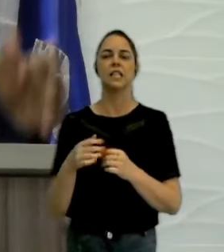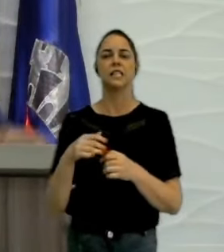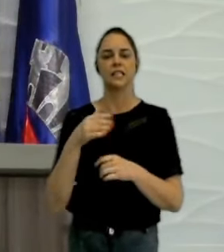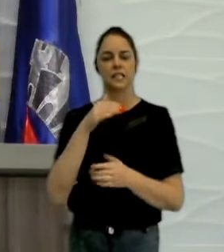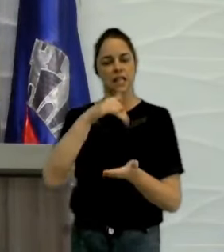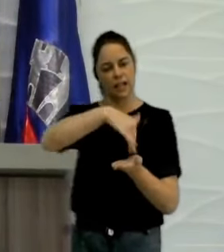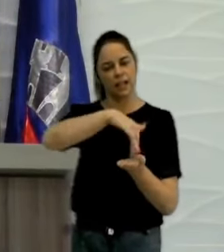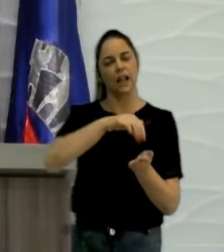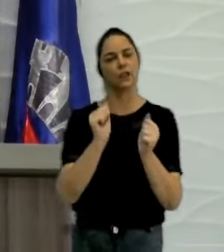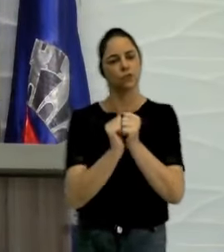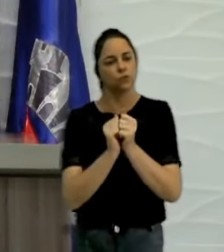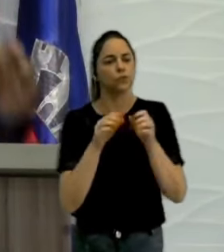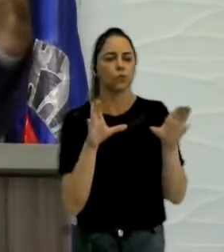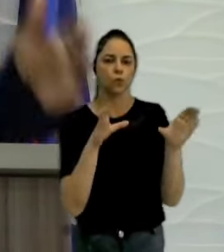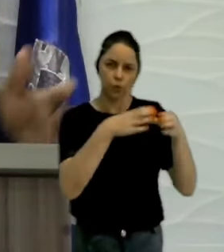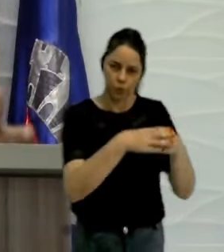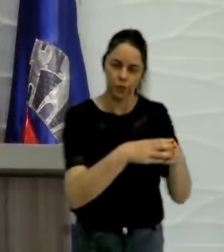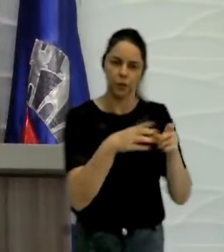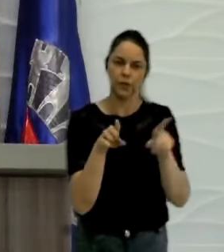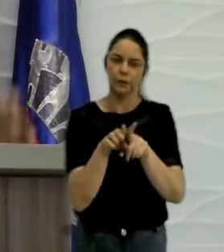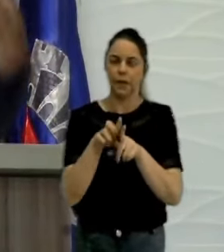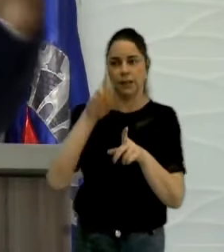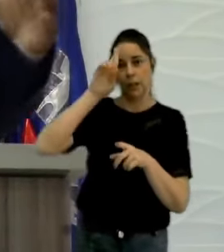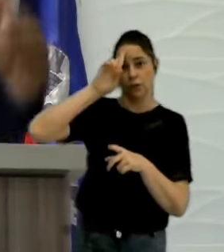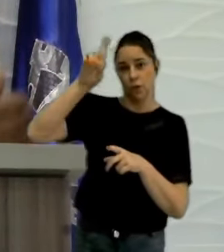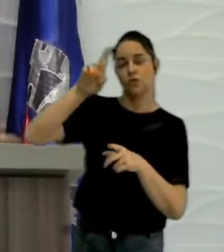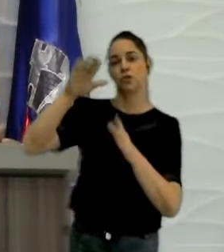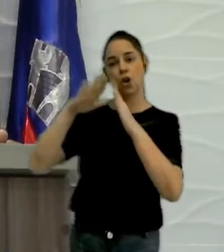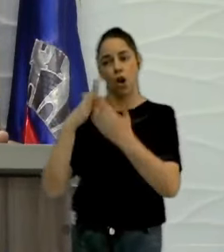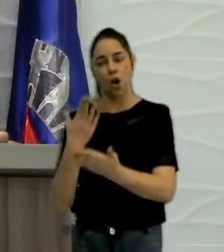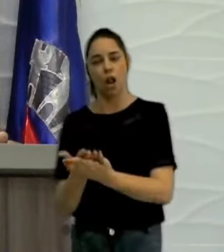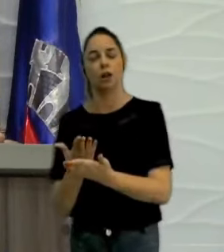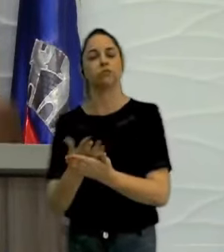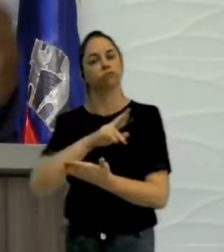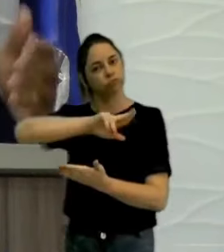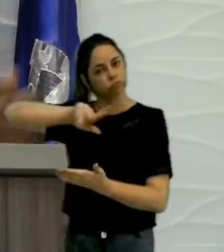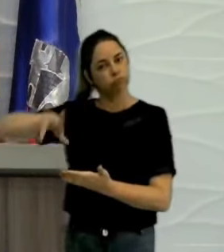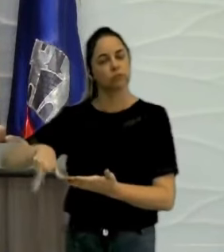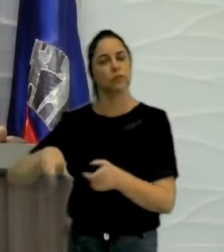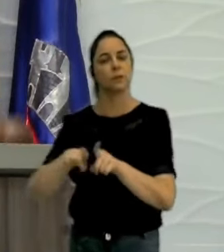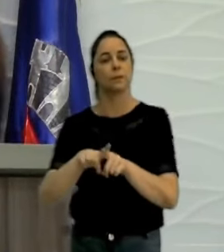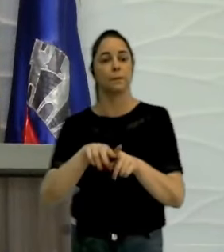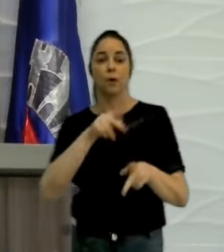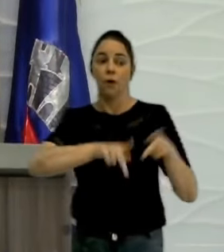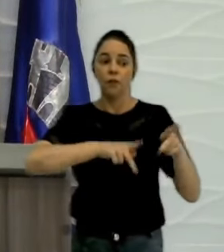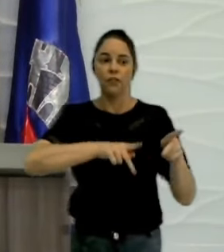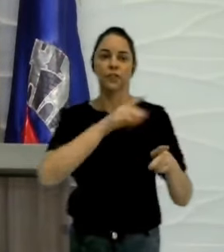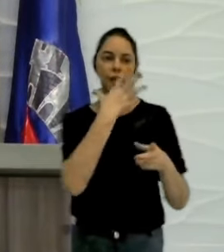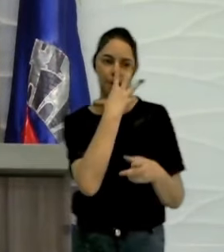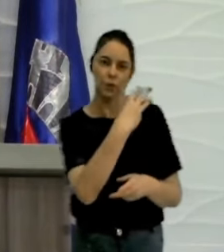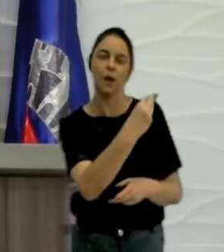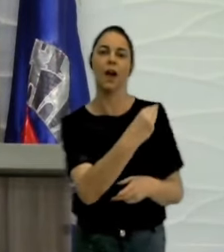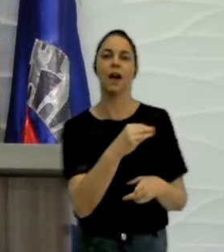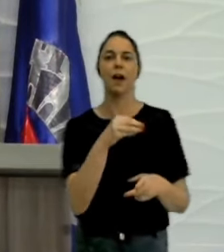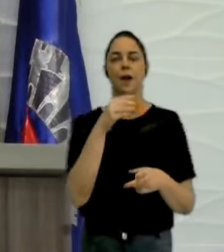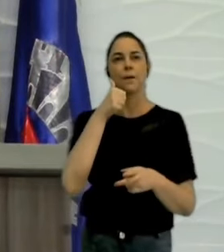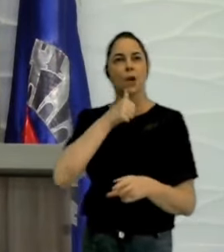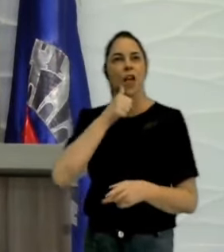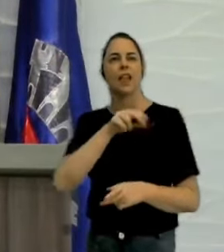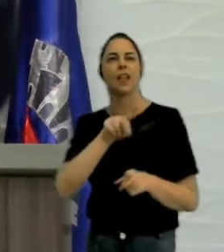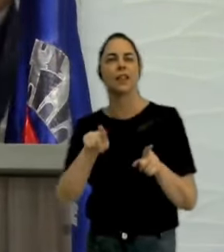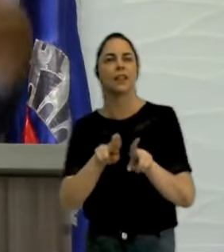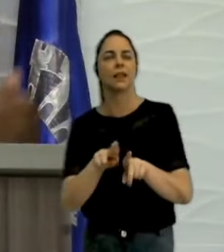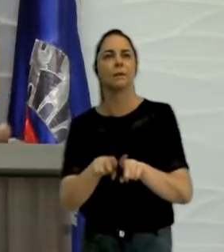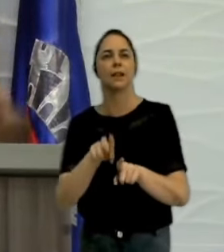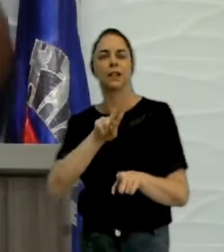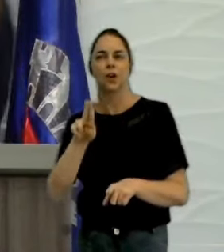os diretores das escolas, que foram muito bem, o pessoal lá do Tamanduá, também nossa amiga Mabelle, que foi muito bem